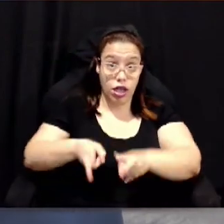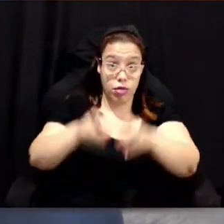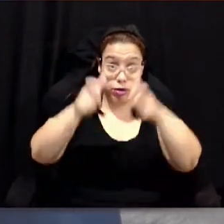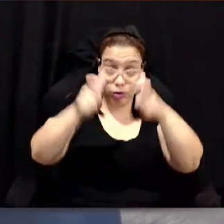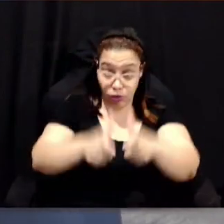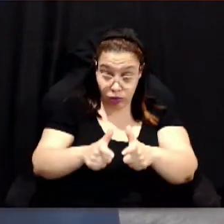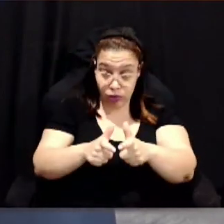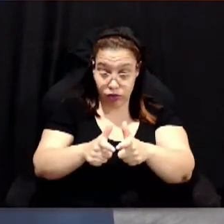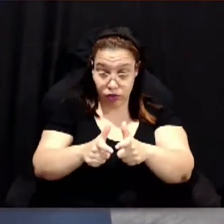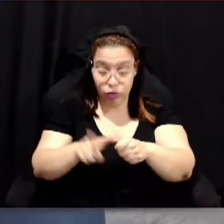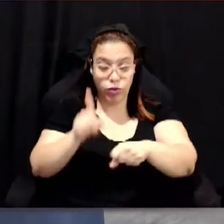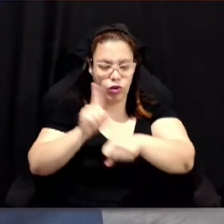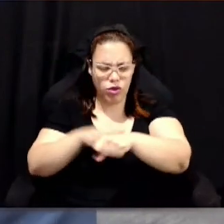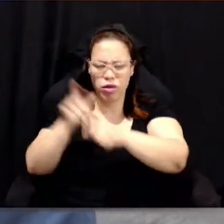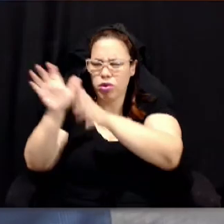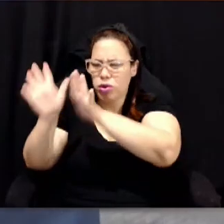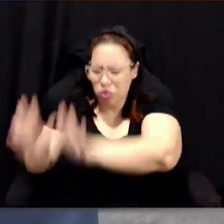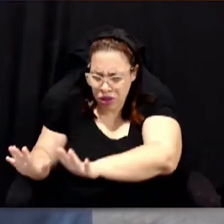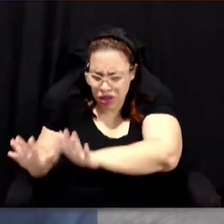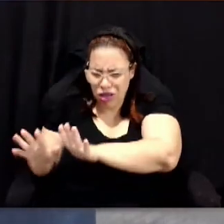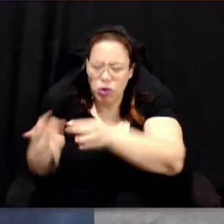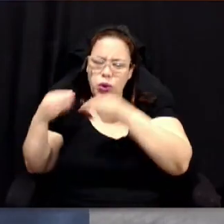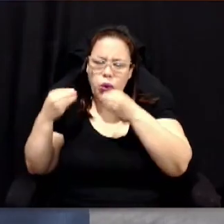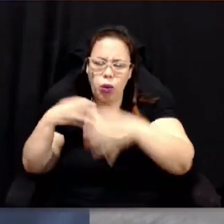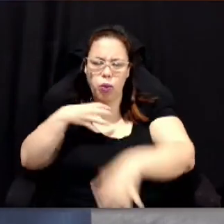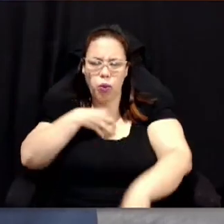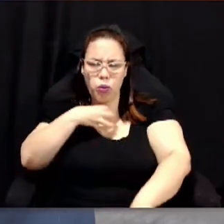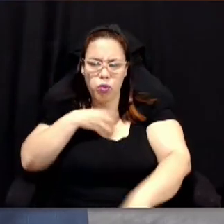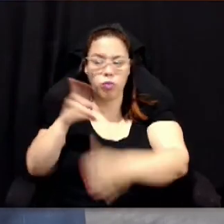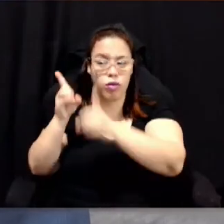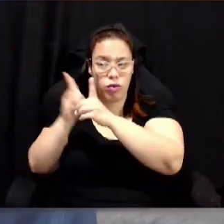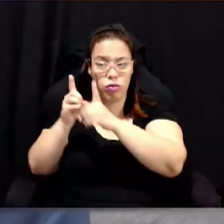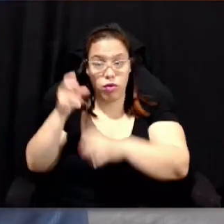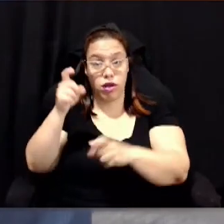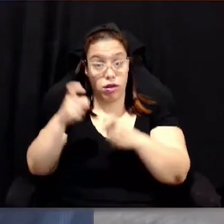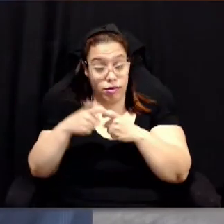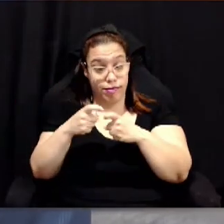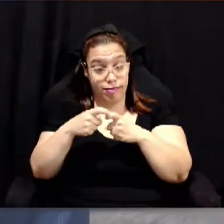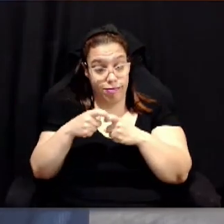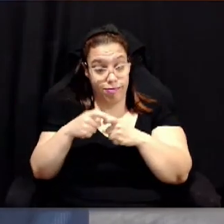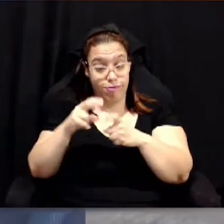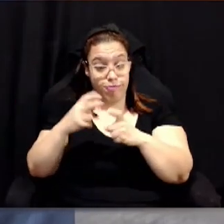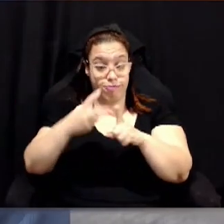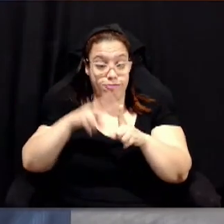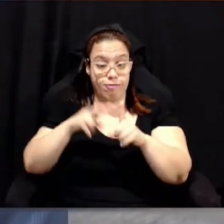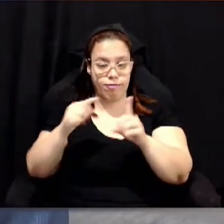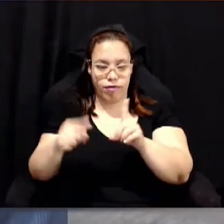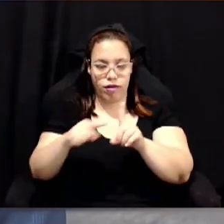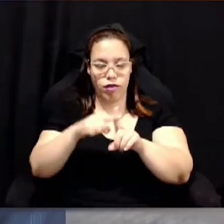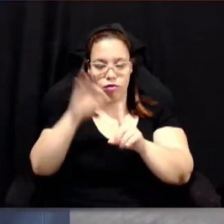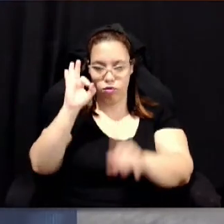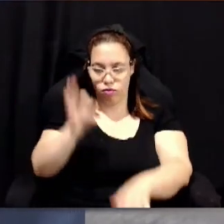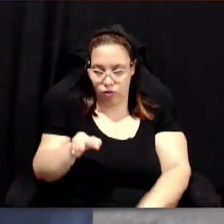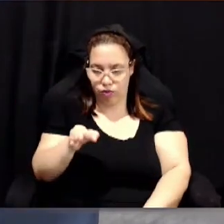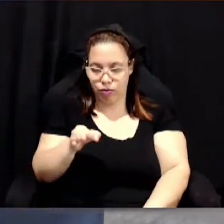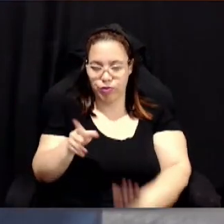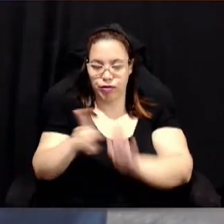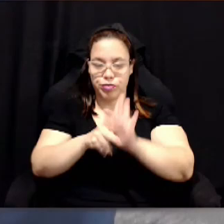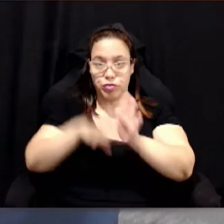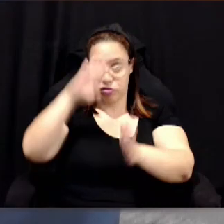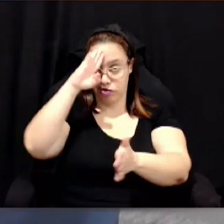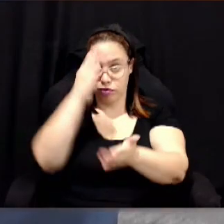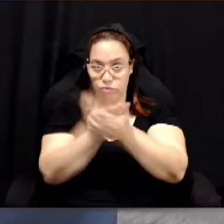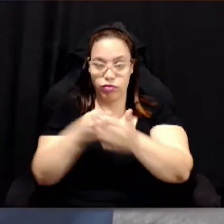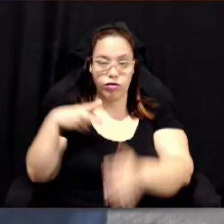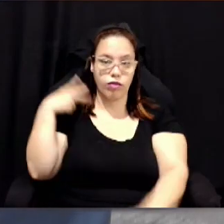tempo dela, o jeito dela, para ser atendida pelo médico. Então esse é o ponto mais positivo desse projeto. Eu acredito que os parlamentares dessa casa